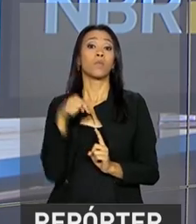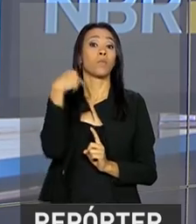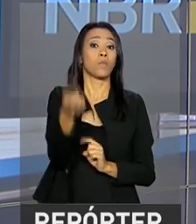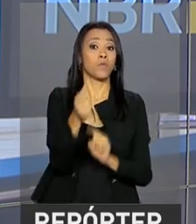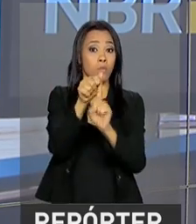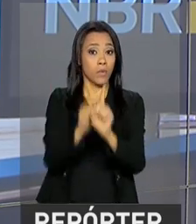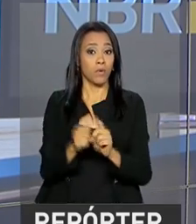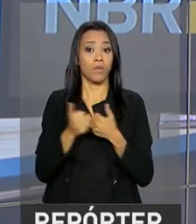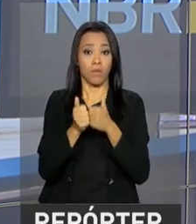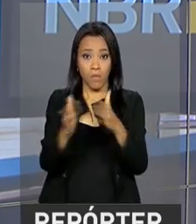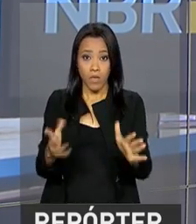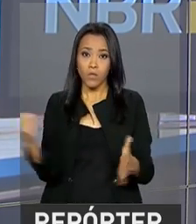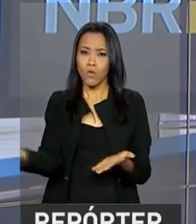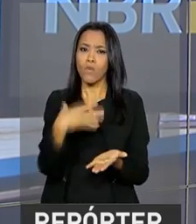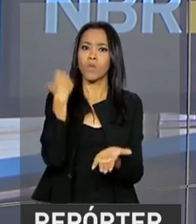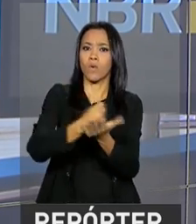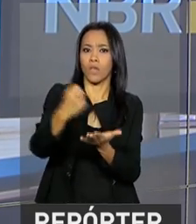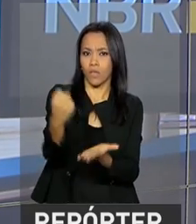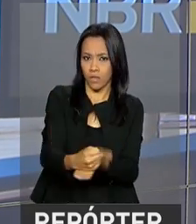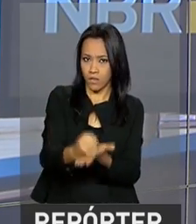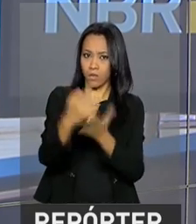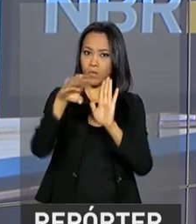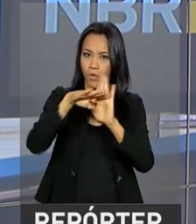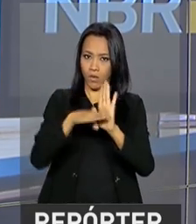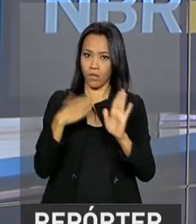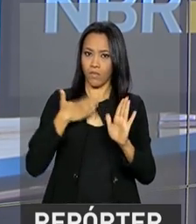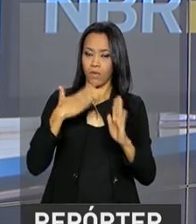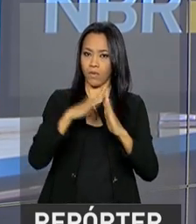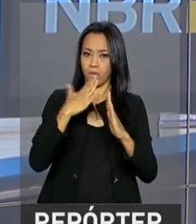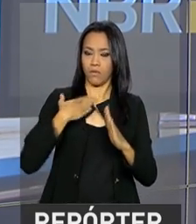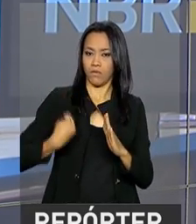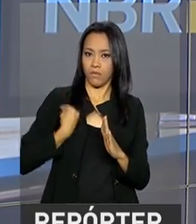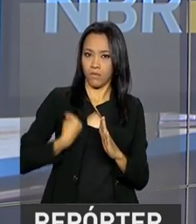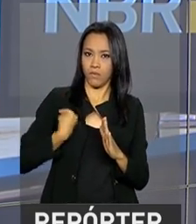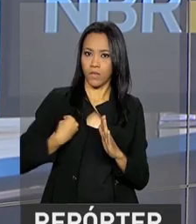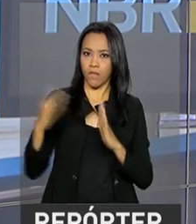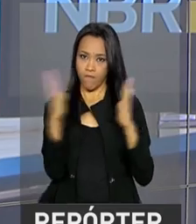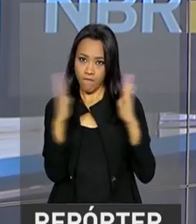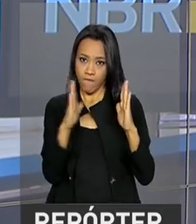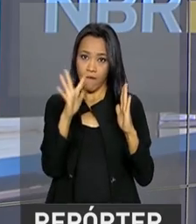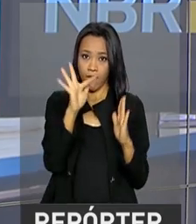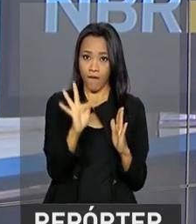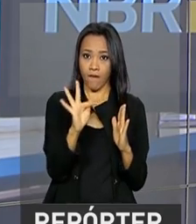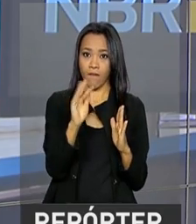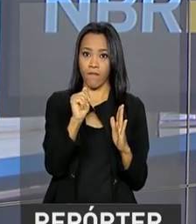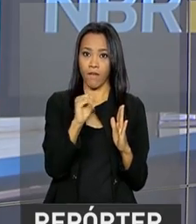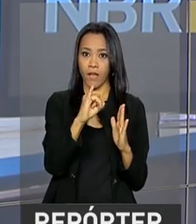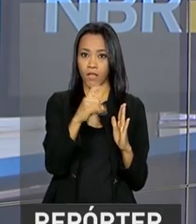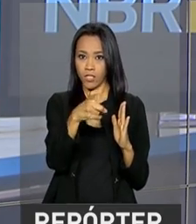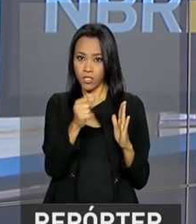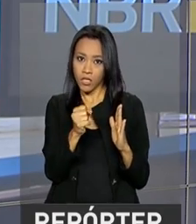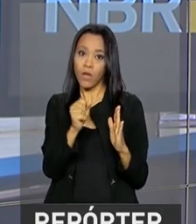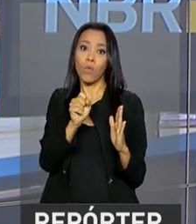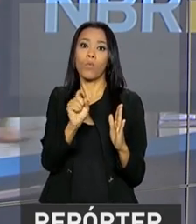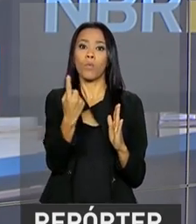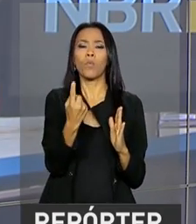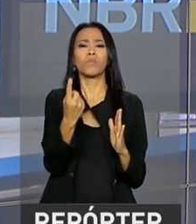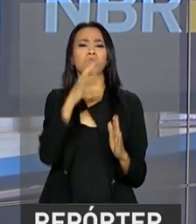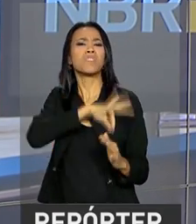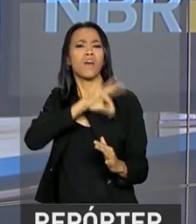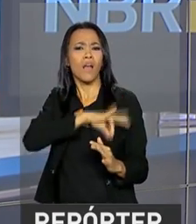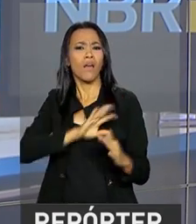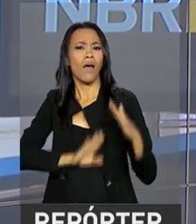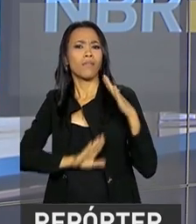começam as novas contratações do programa Minha Casa Minha Vida para a faixa um que atende famílias com renda mensal